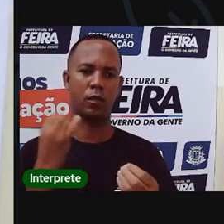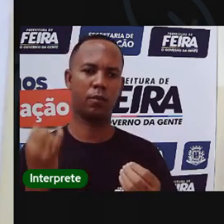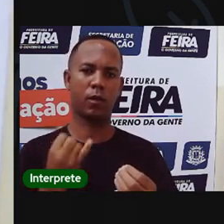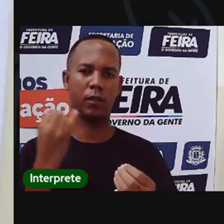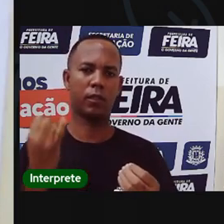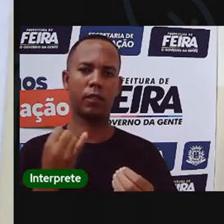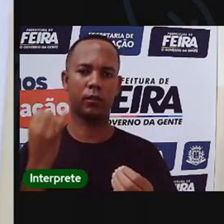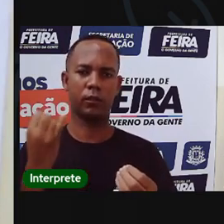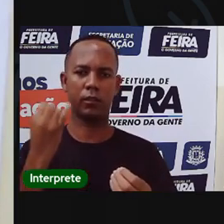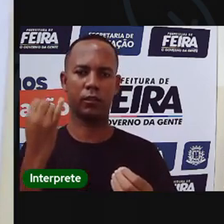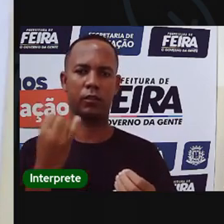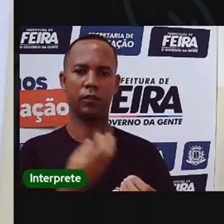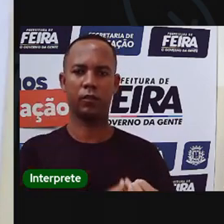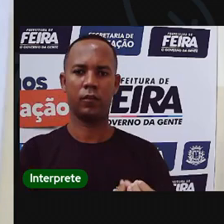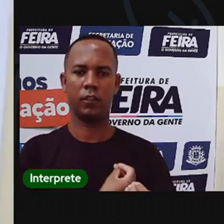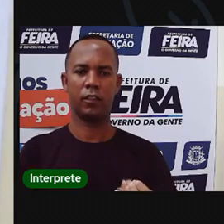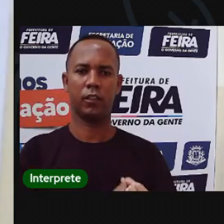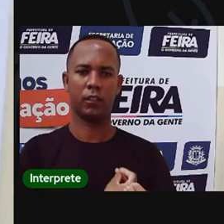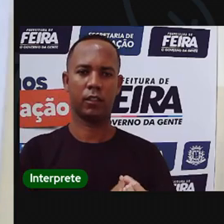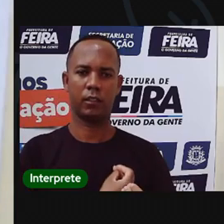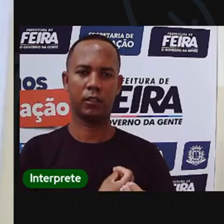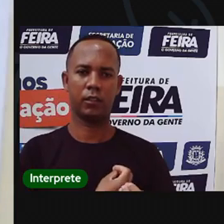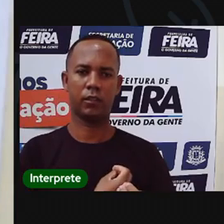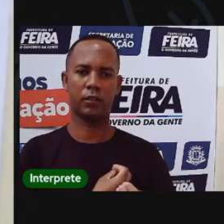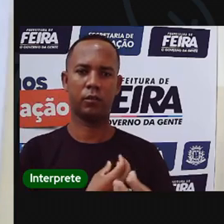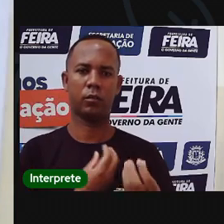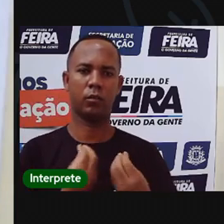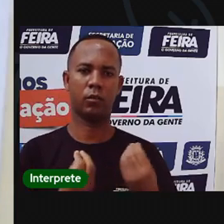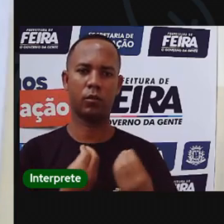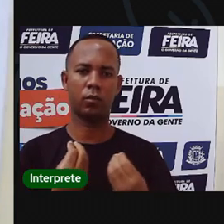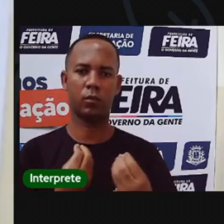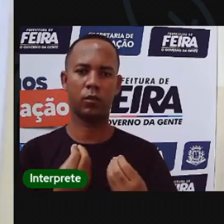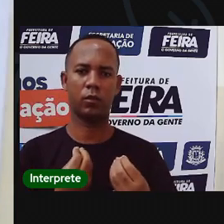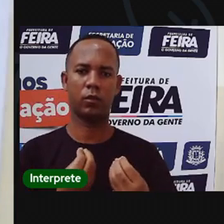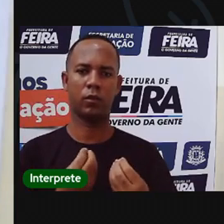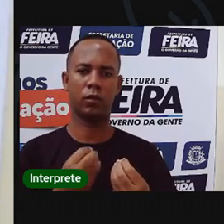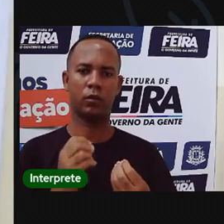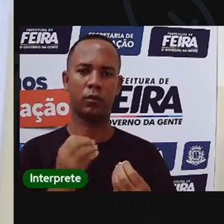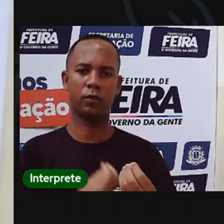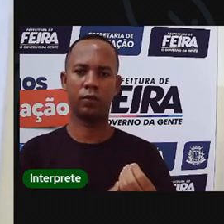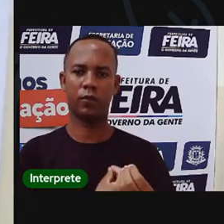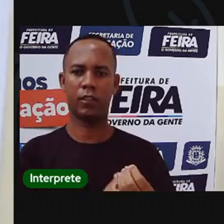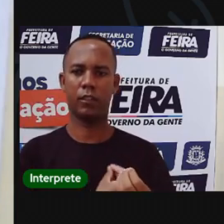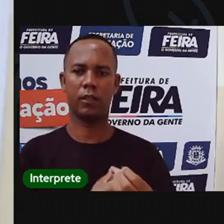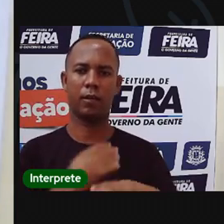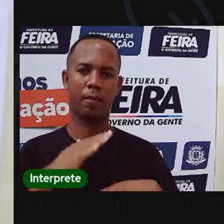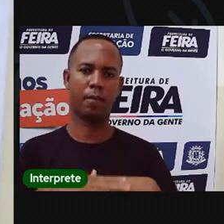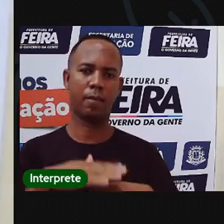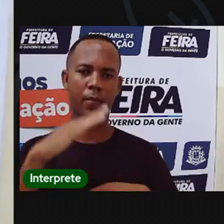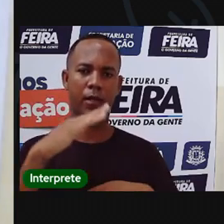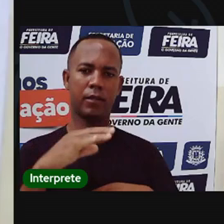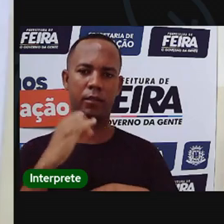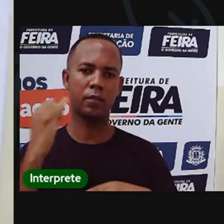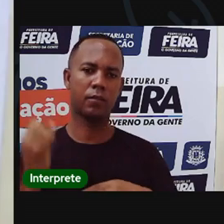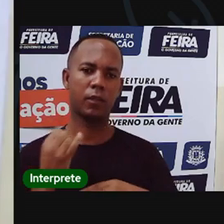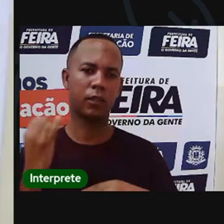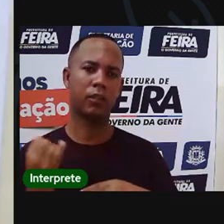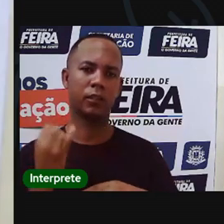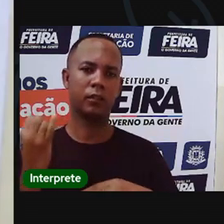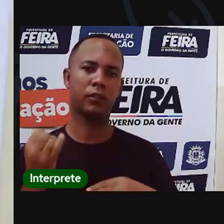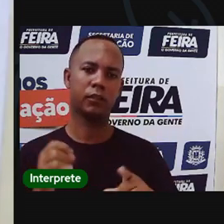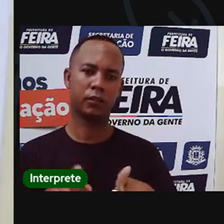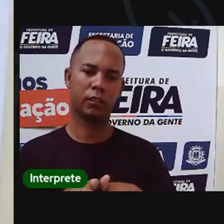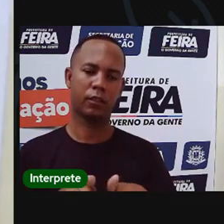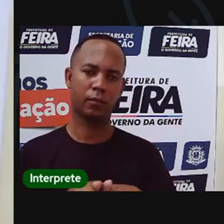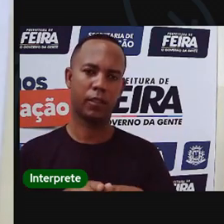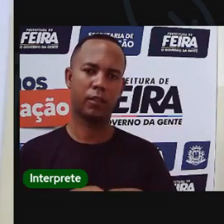como o preponderante nesse momento, né? A valorização da vida como mais importante. E